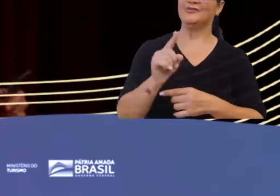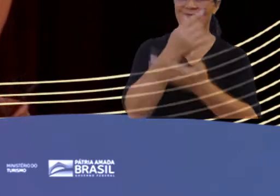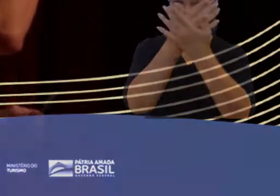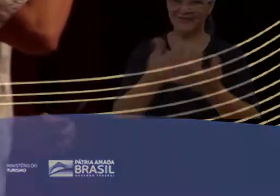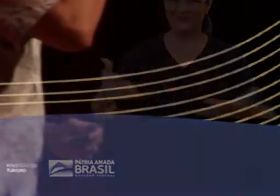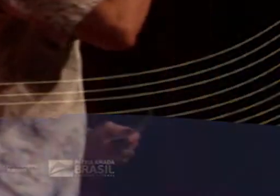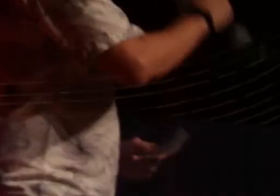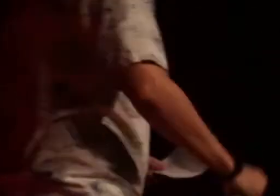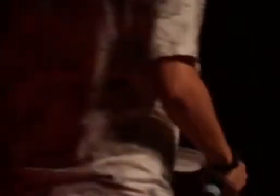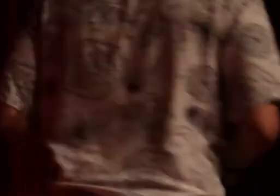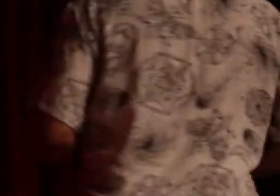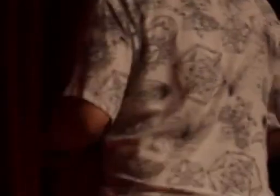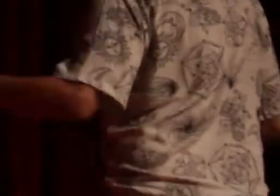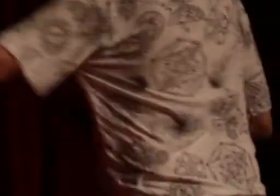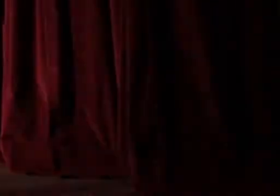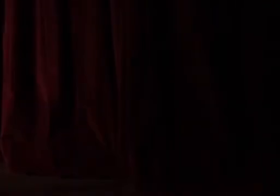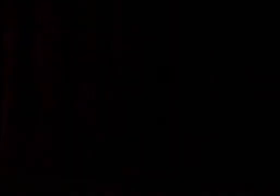Banda Vírus.